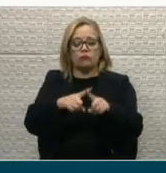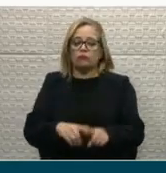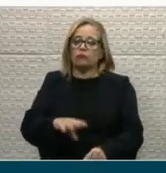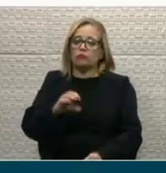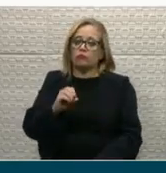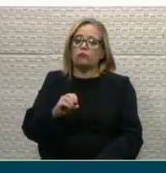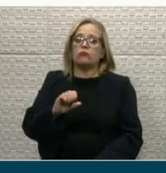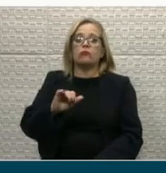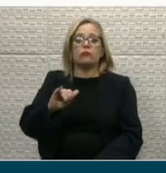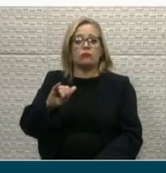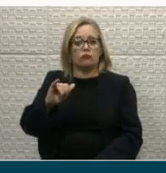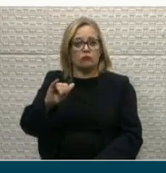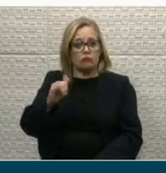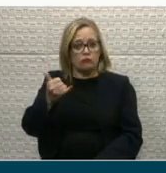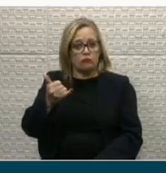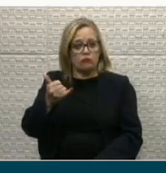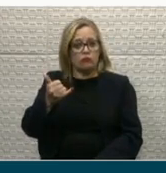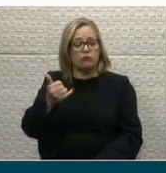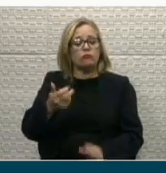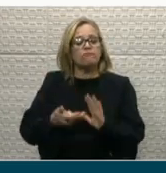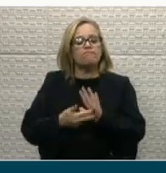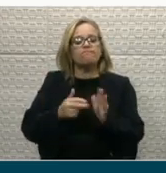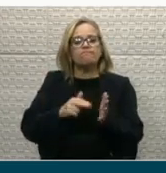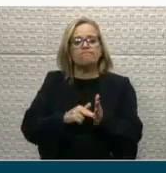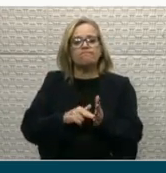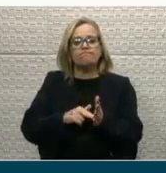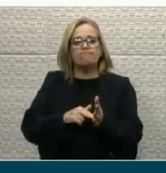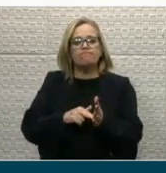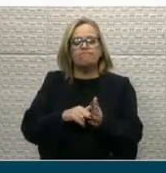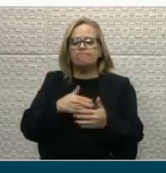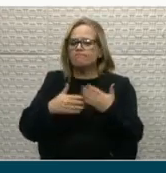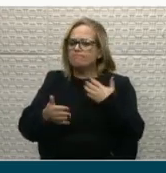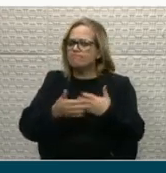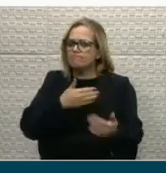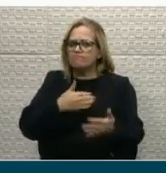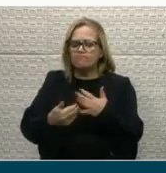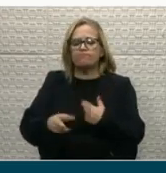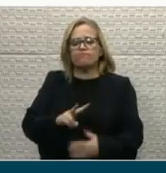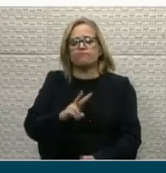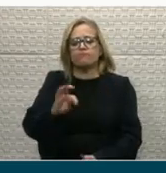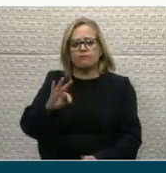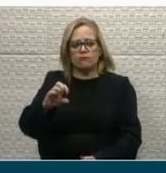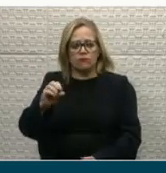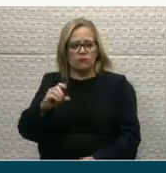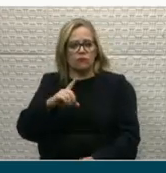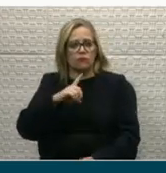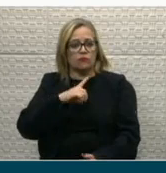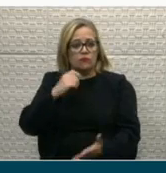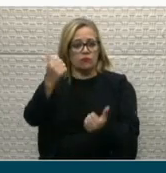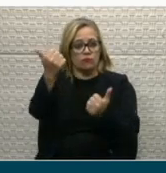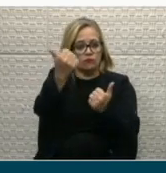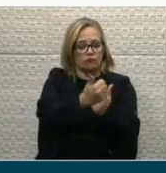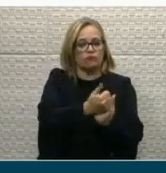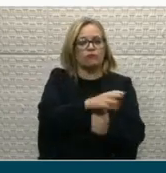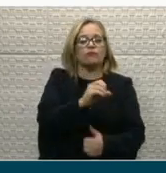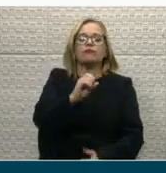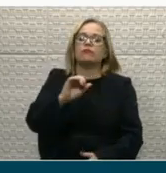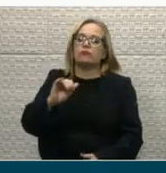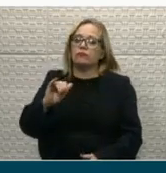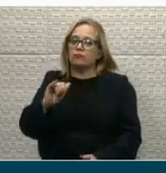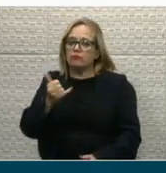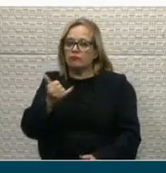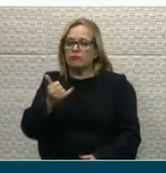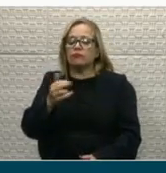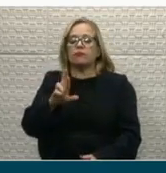0y. Isso quer dizer que qualquer vetor que assume essa forma, 0y